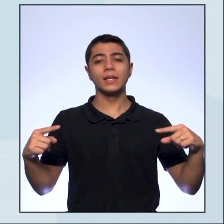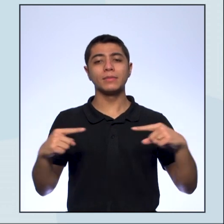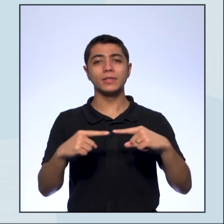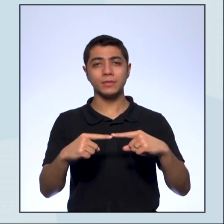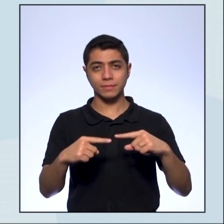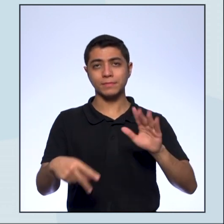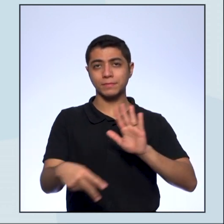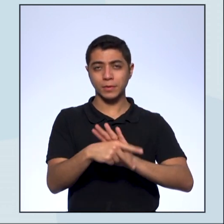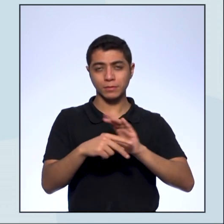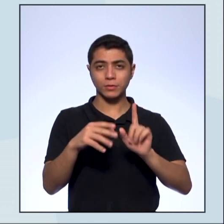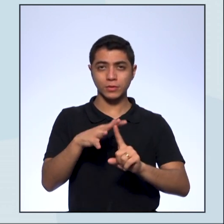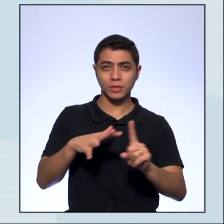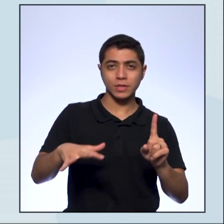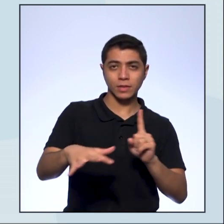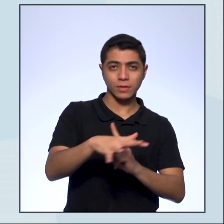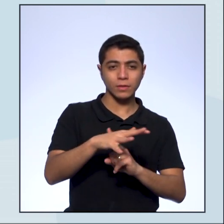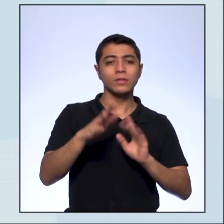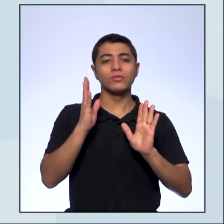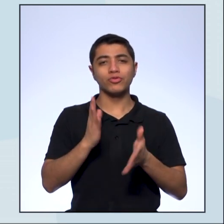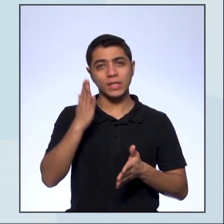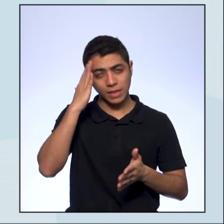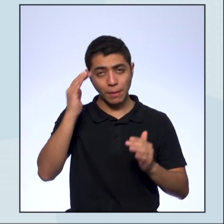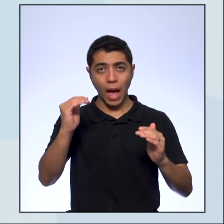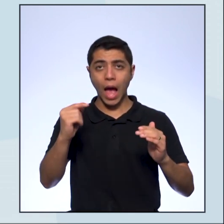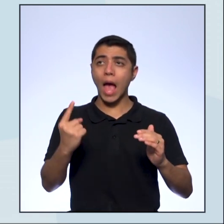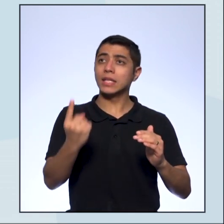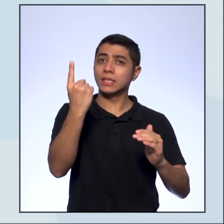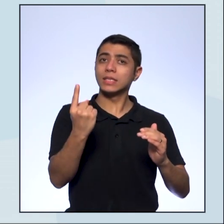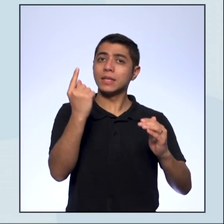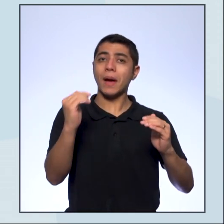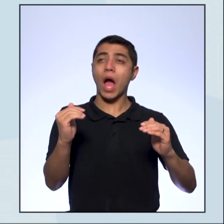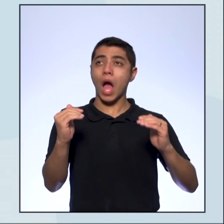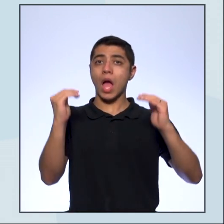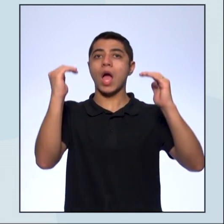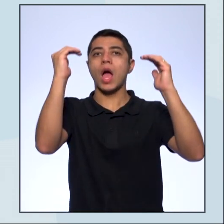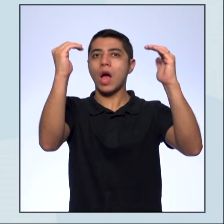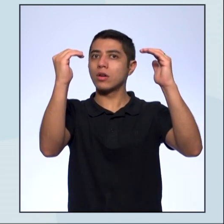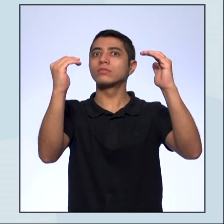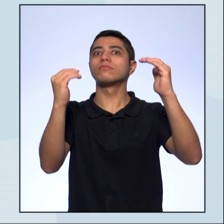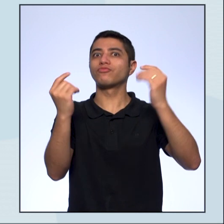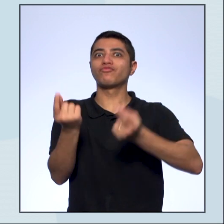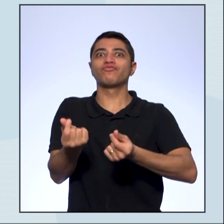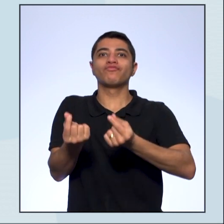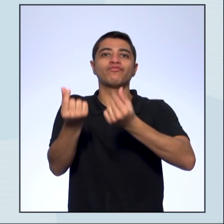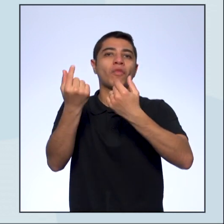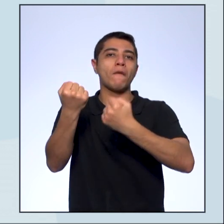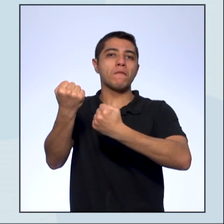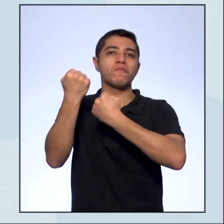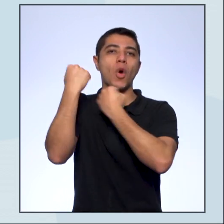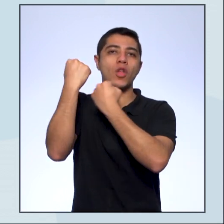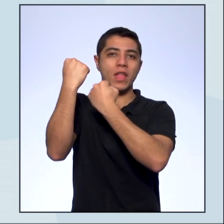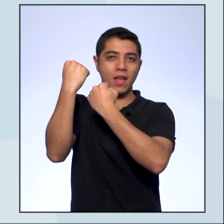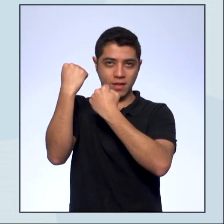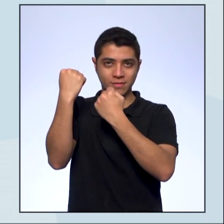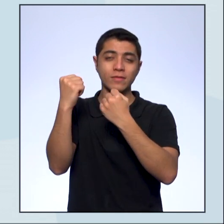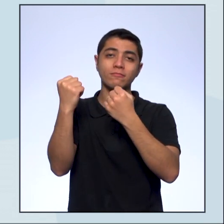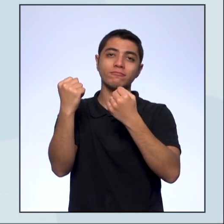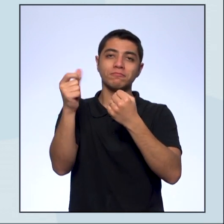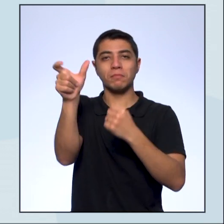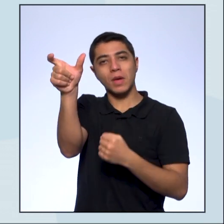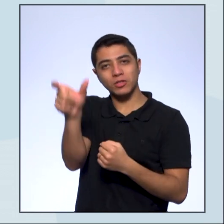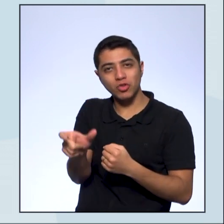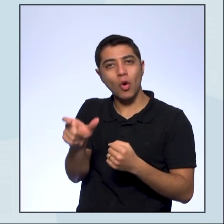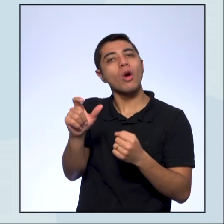menor a quantidade, maior o posto, né? Maior a hierarquia, o poder da pessoa ou do grupo, né? E quanto mais na